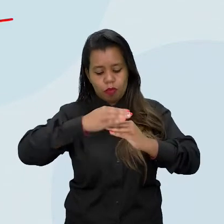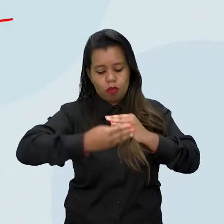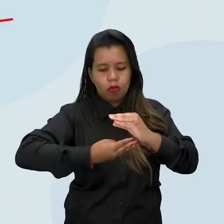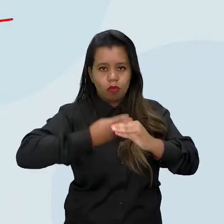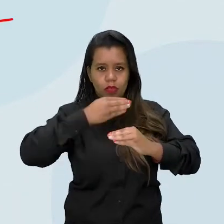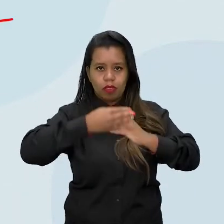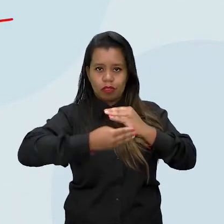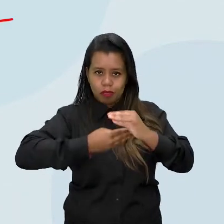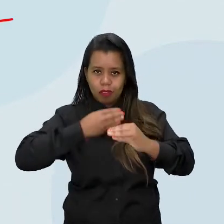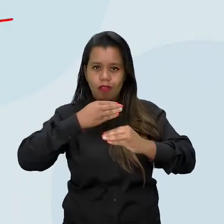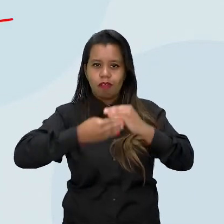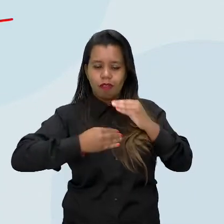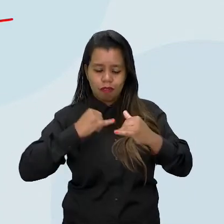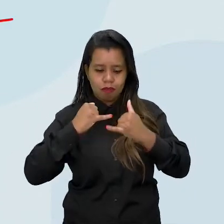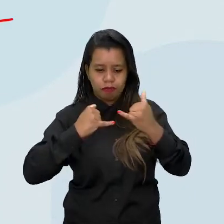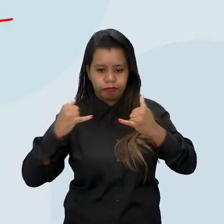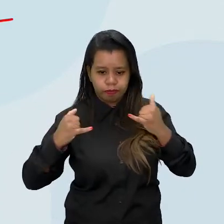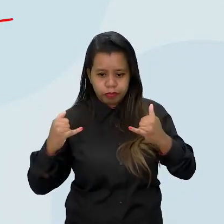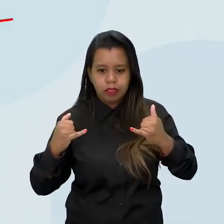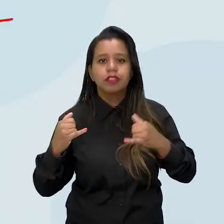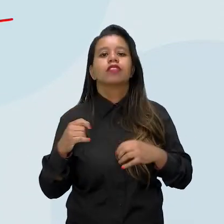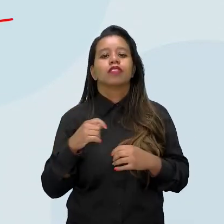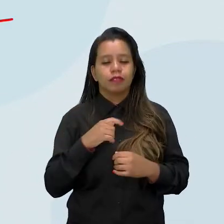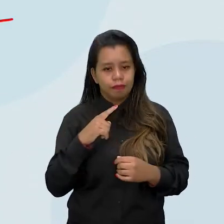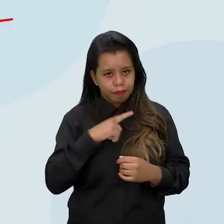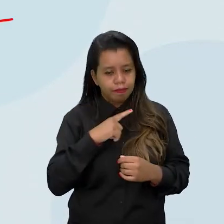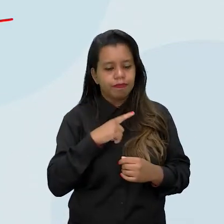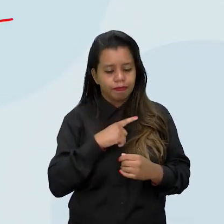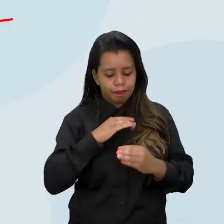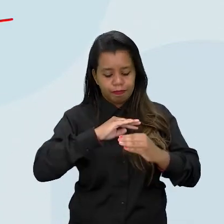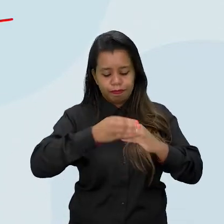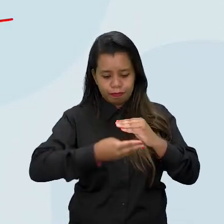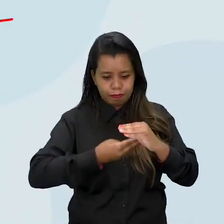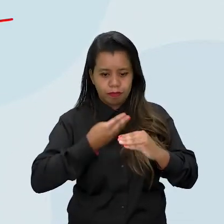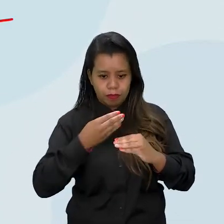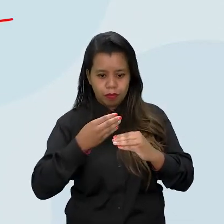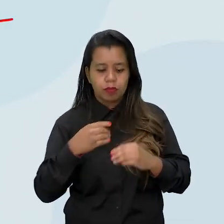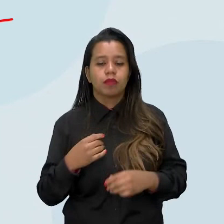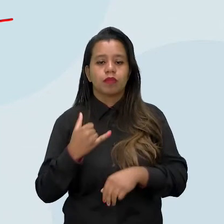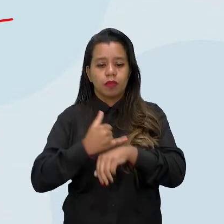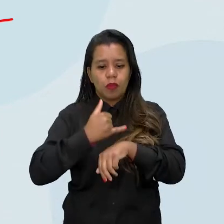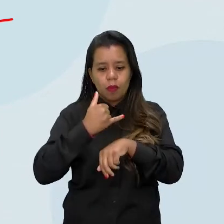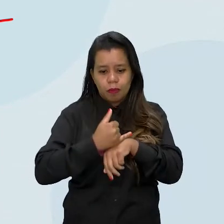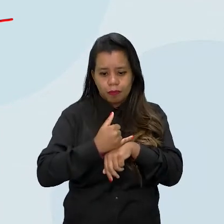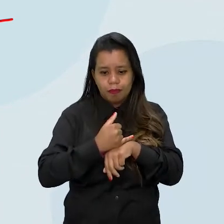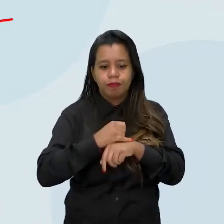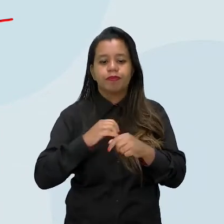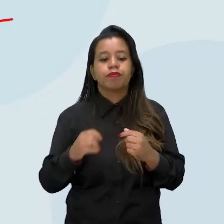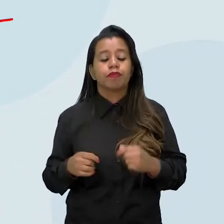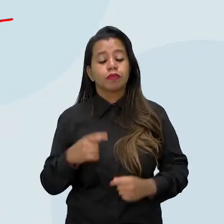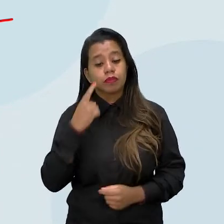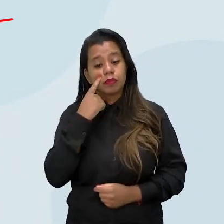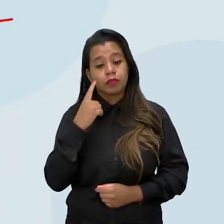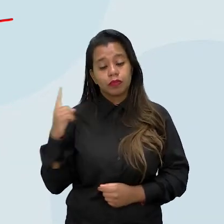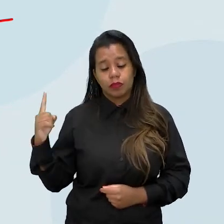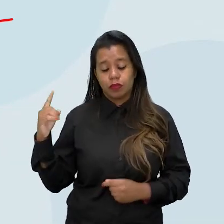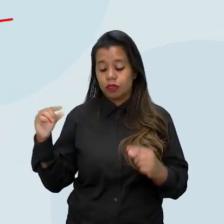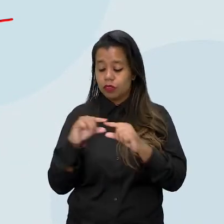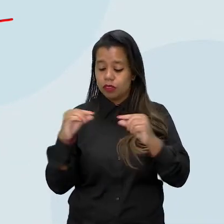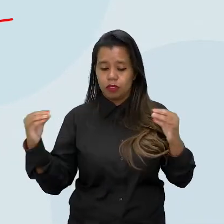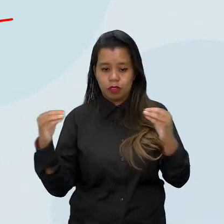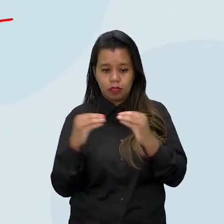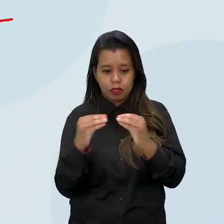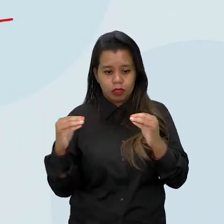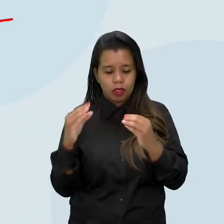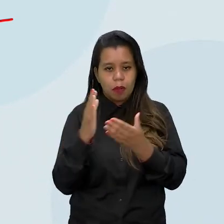e também tem um fio condutor onde você liga. Então, quando a corrente é muito grande, você coloca um resistor desse para